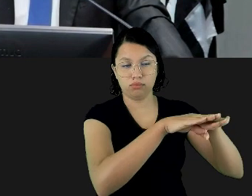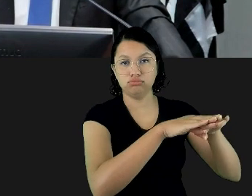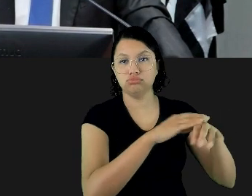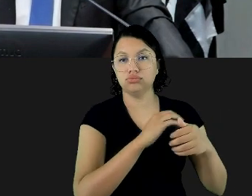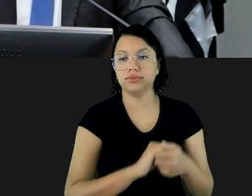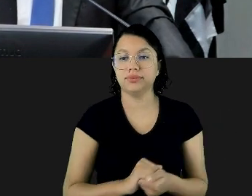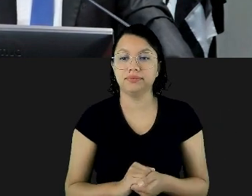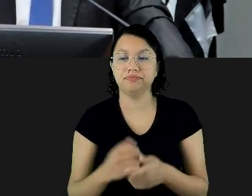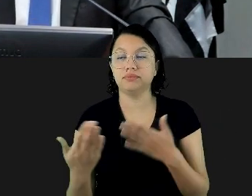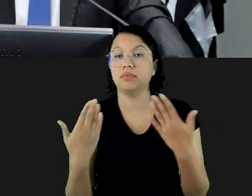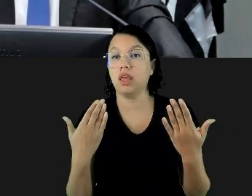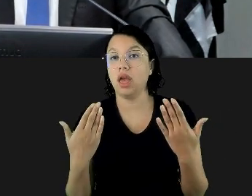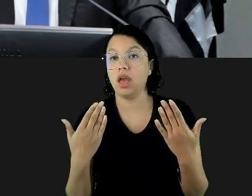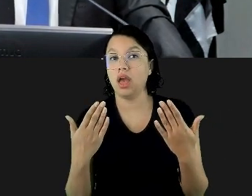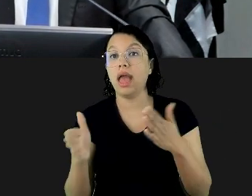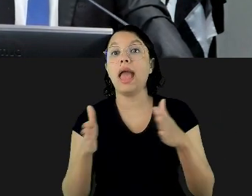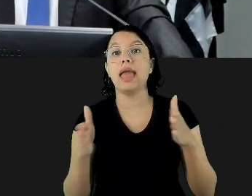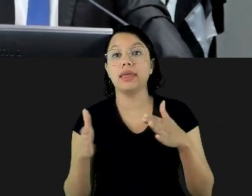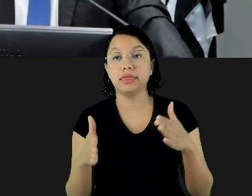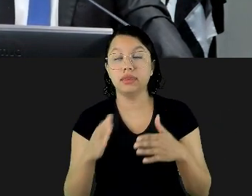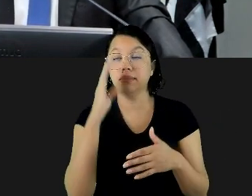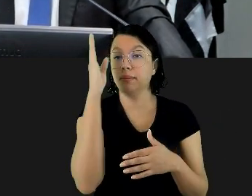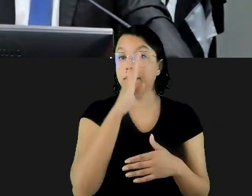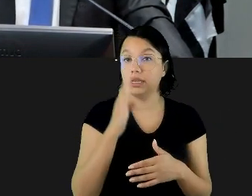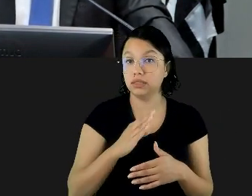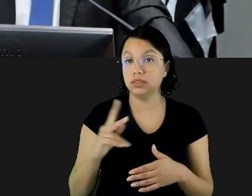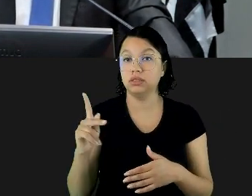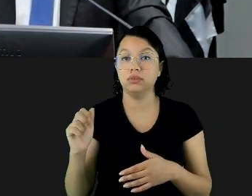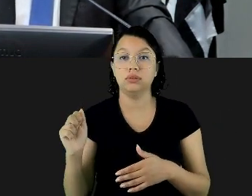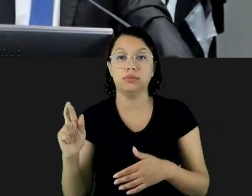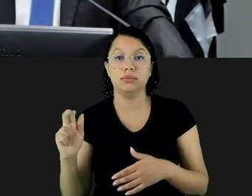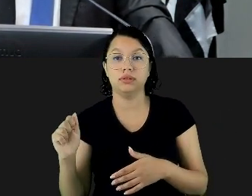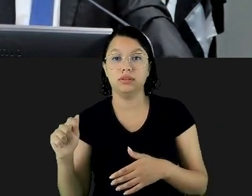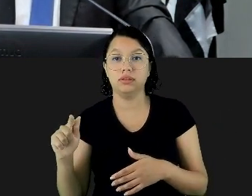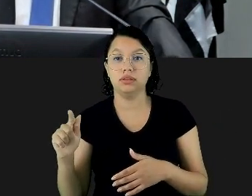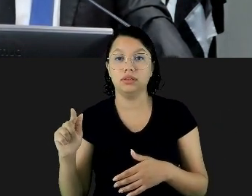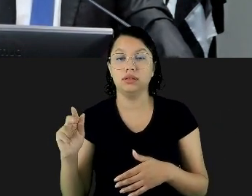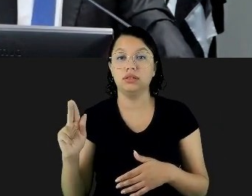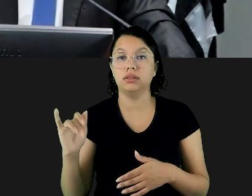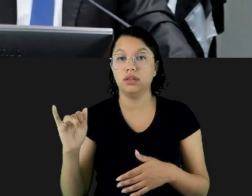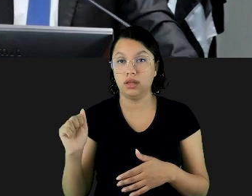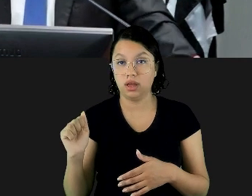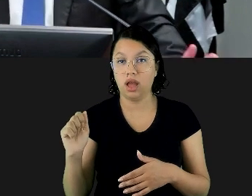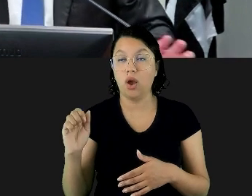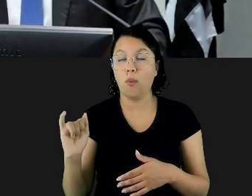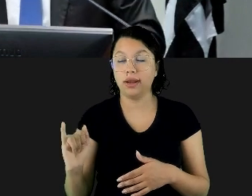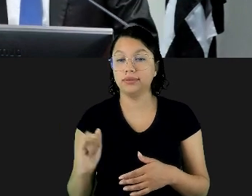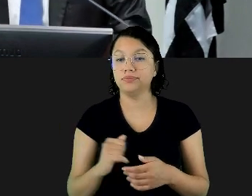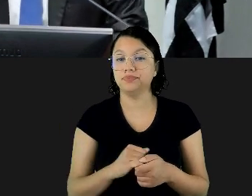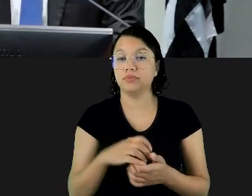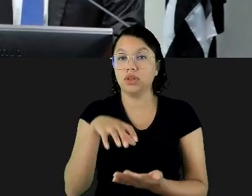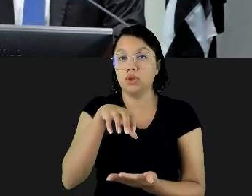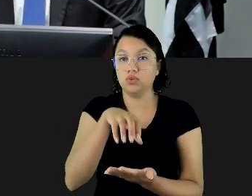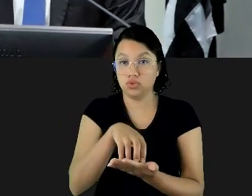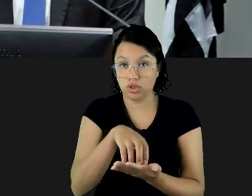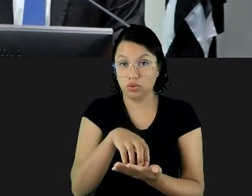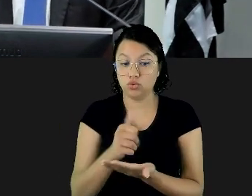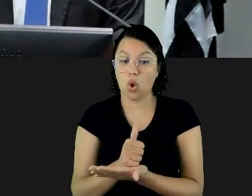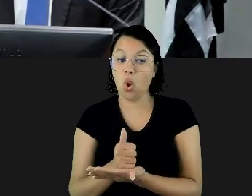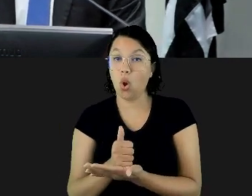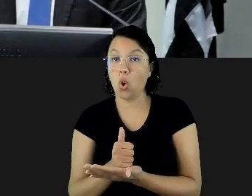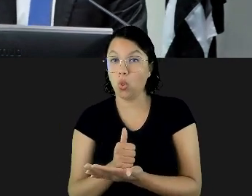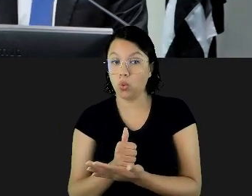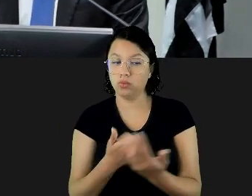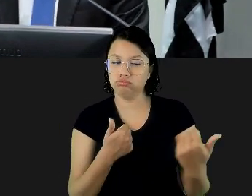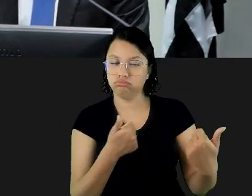entre o Brasil e o Paraguai, e o Centro Integrado de Controle de Fronteira. A gente já